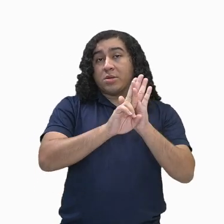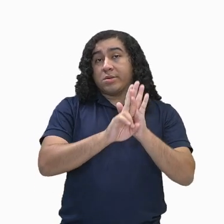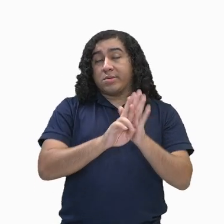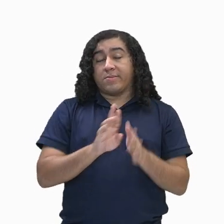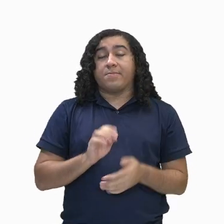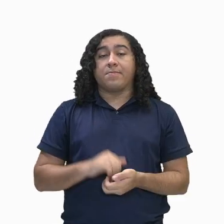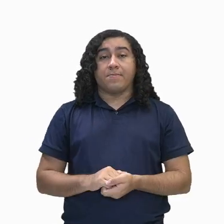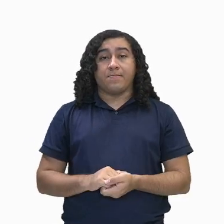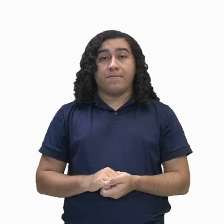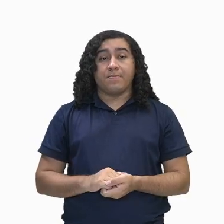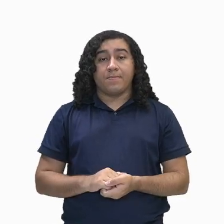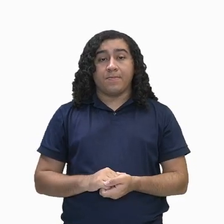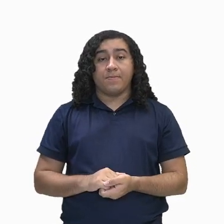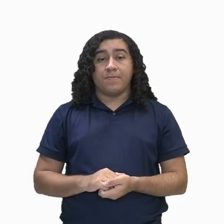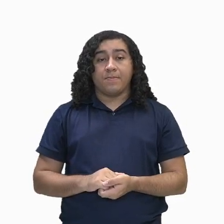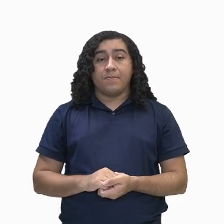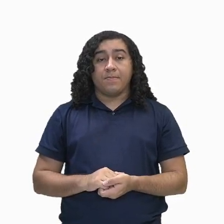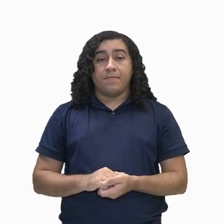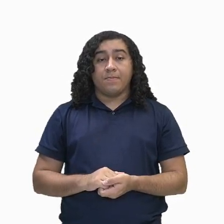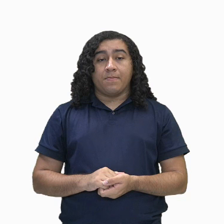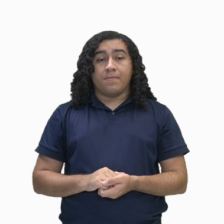representa?